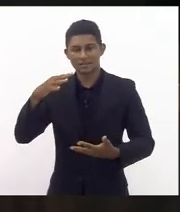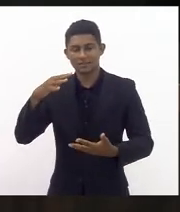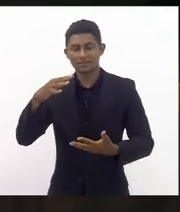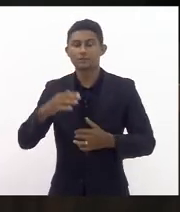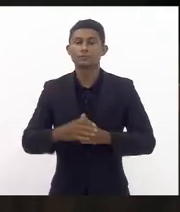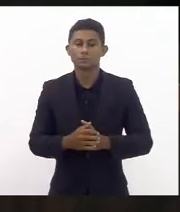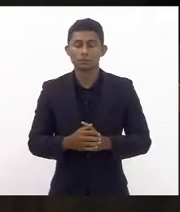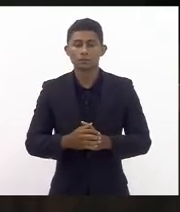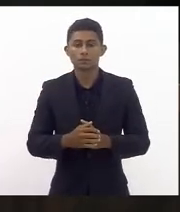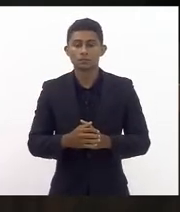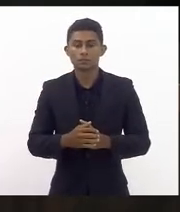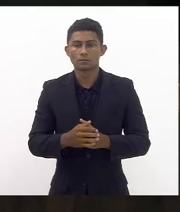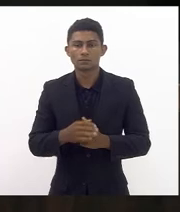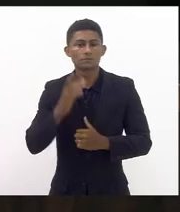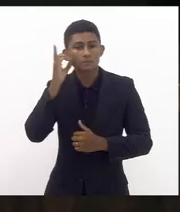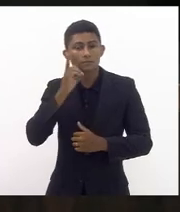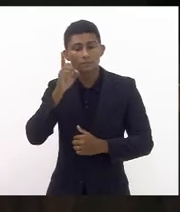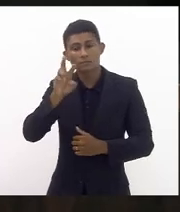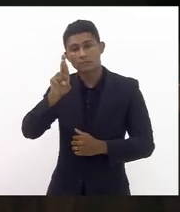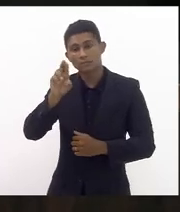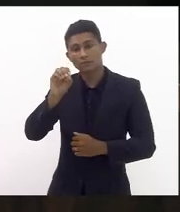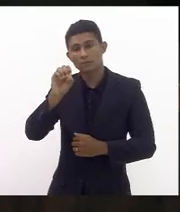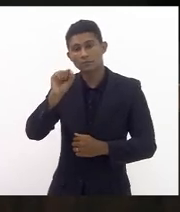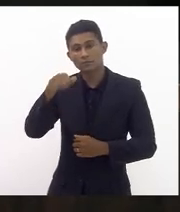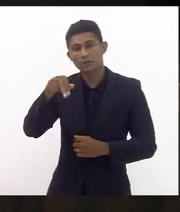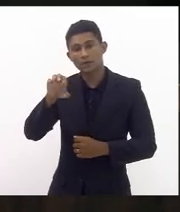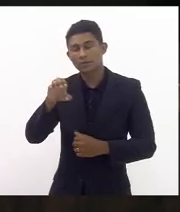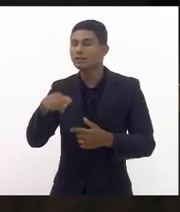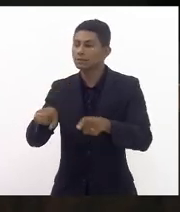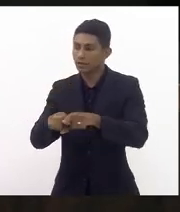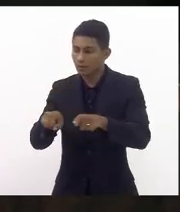deputada Rosane Félix, que também é autora.